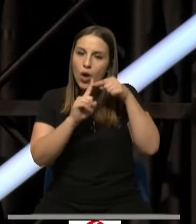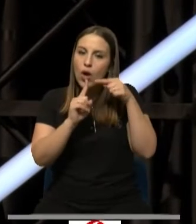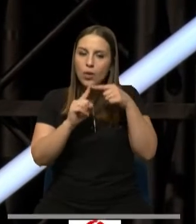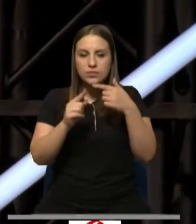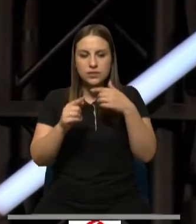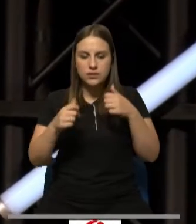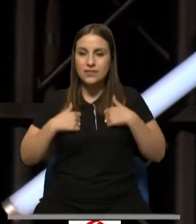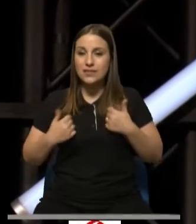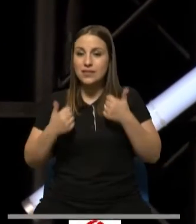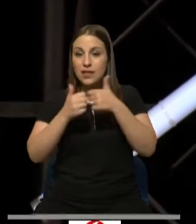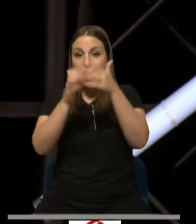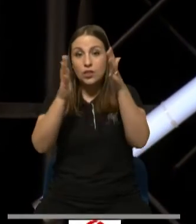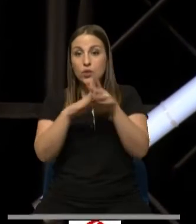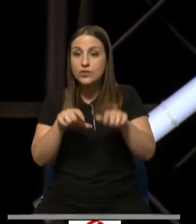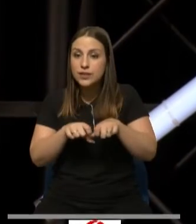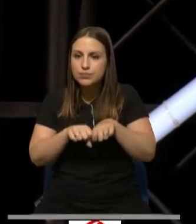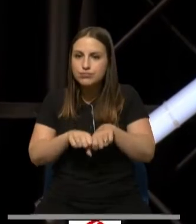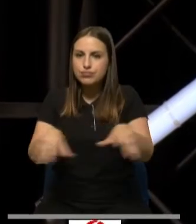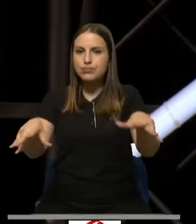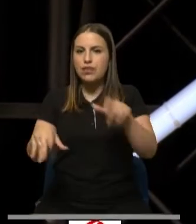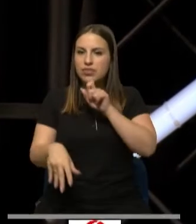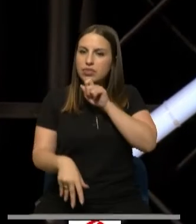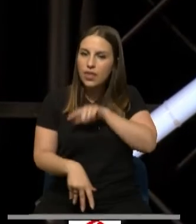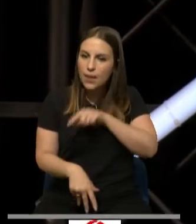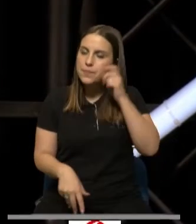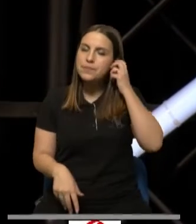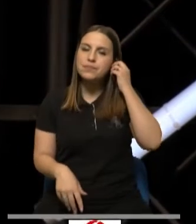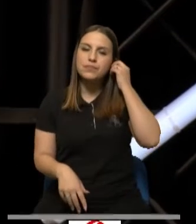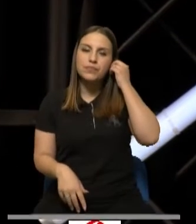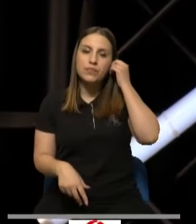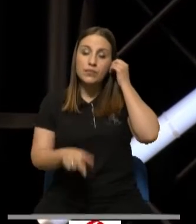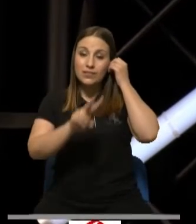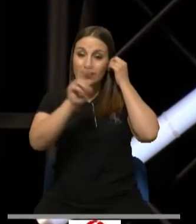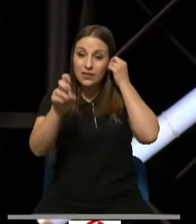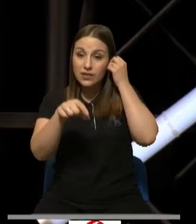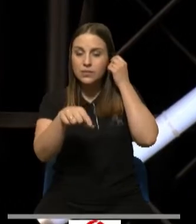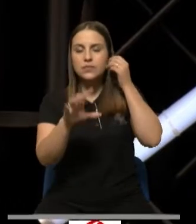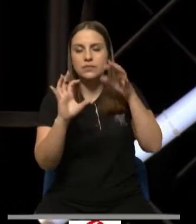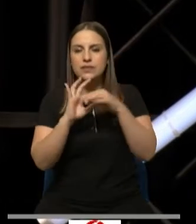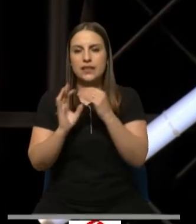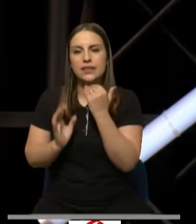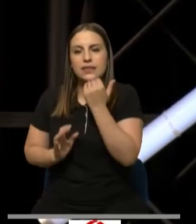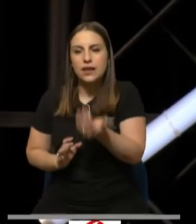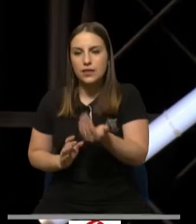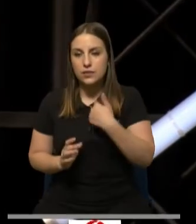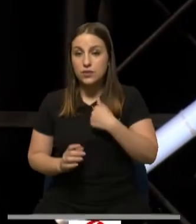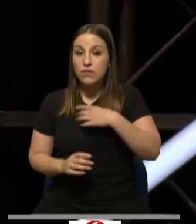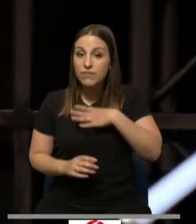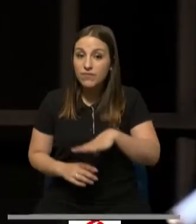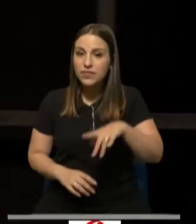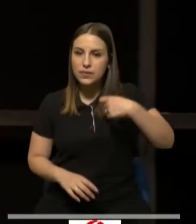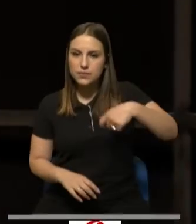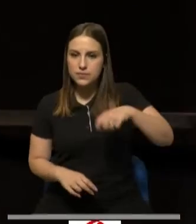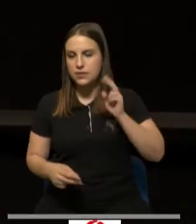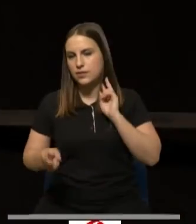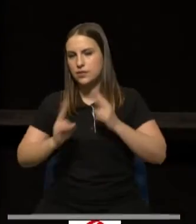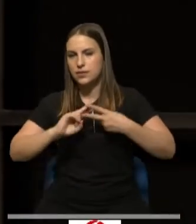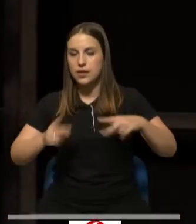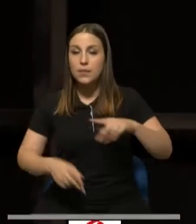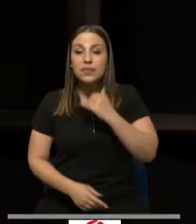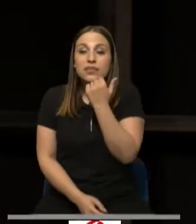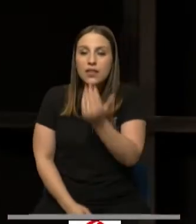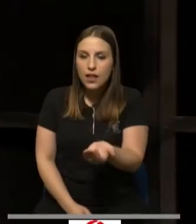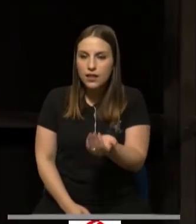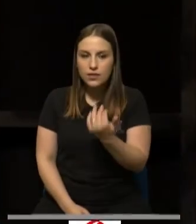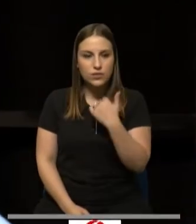para todos na cidade. E sobre esse ponto é o ponto do talento. Eu quero ser o presidente da Câmara do talento, da